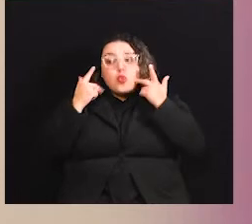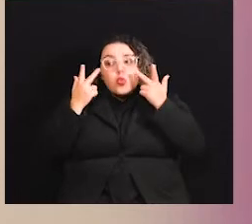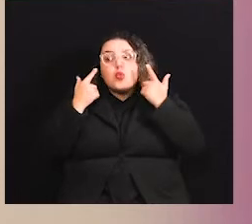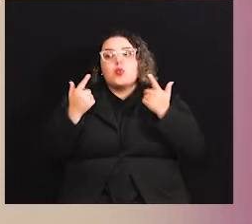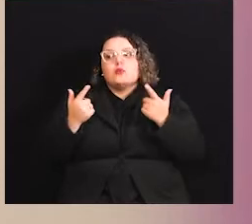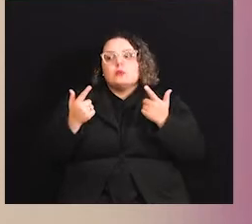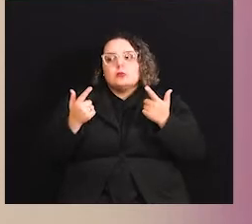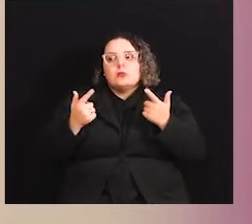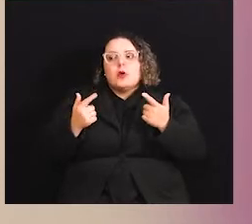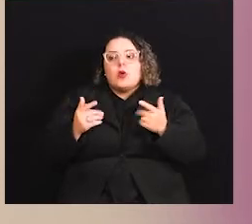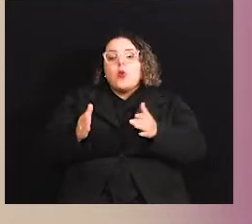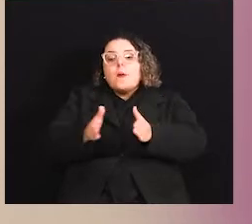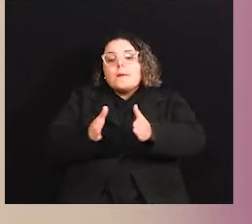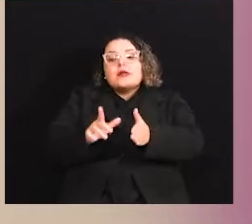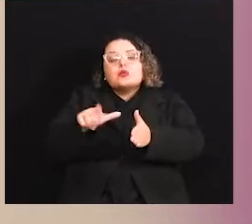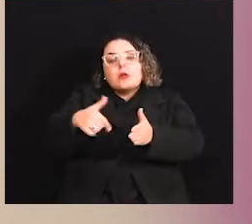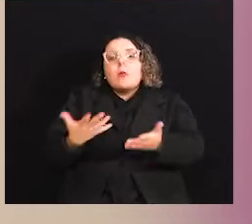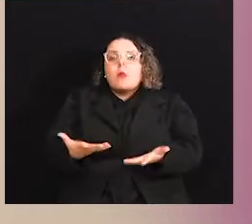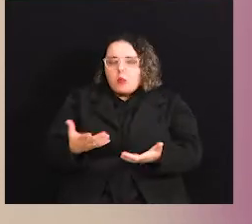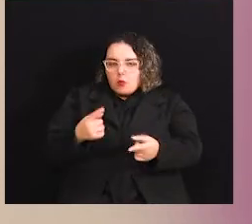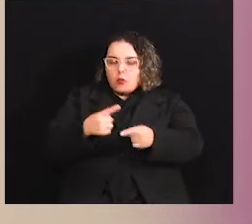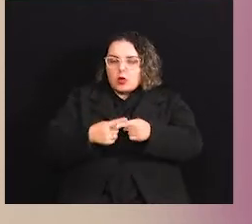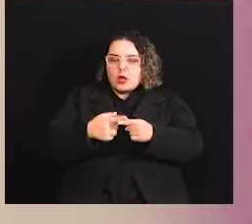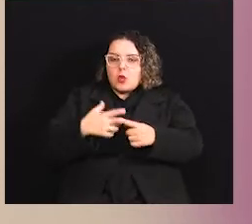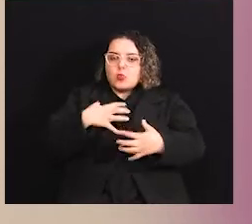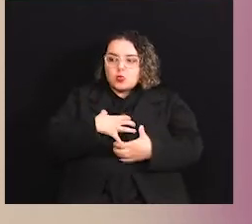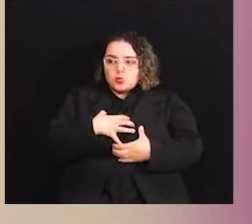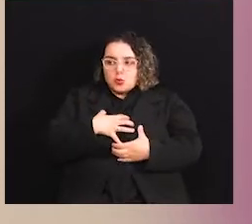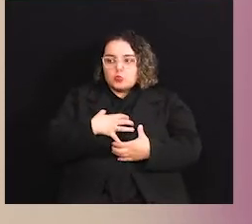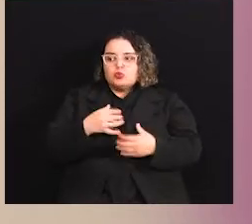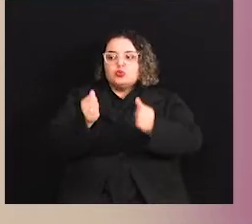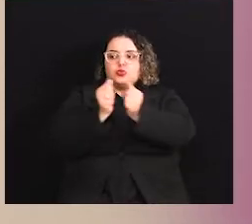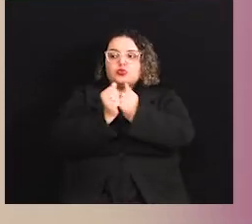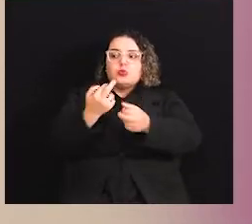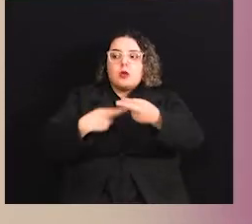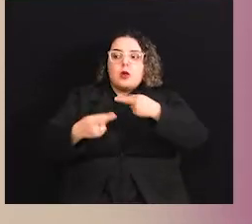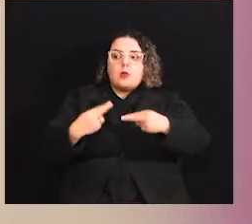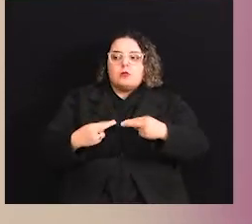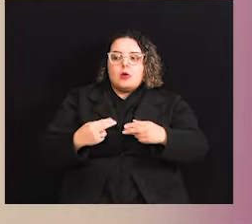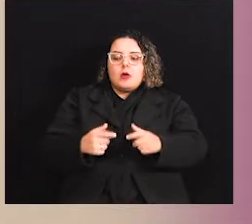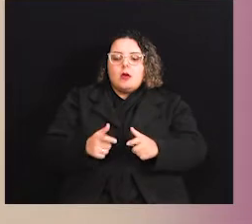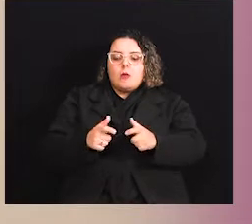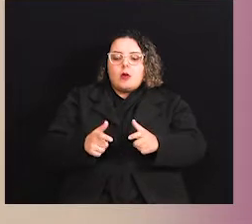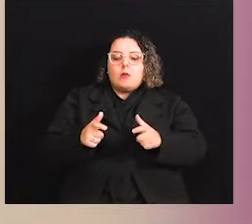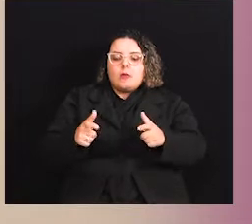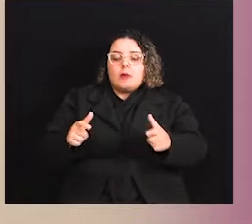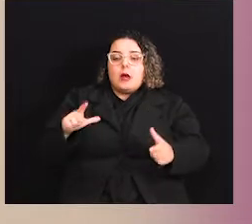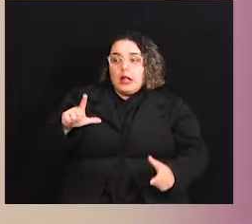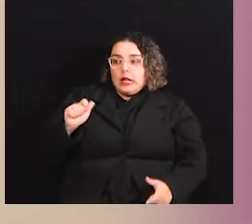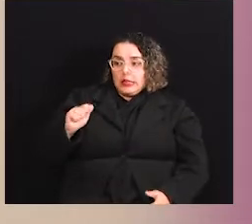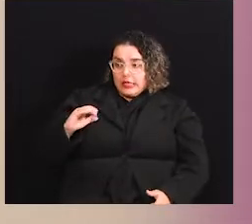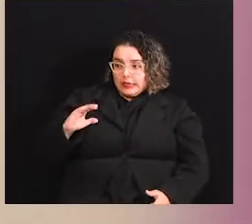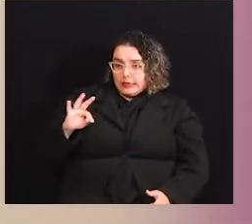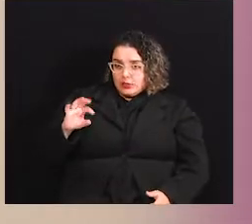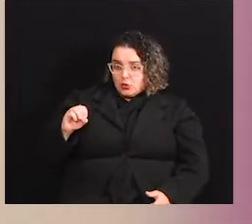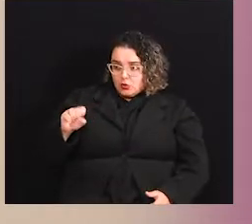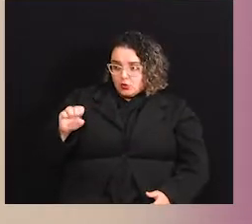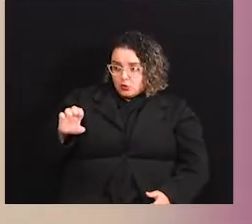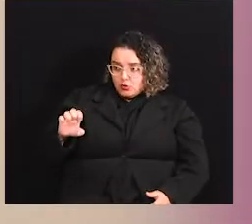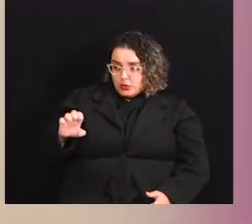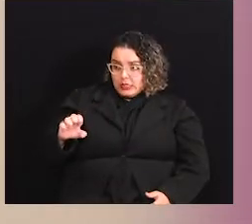Normalmente algum tempo depois, porque esses sintomas vêm relacionados à progressão da lactose, que é esse açúcar